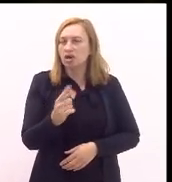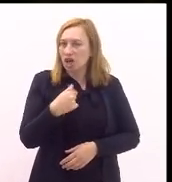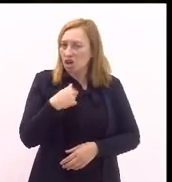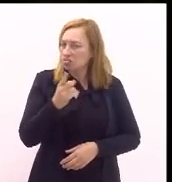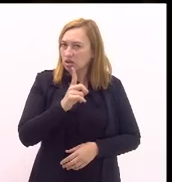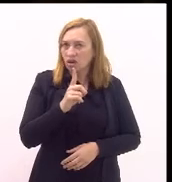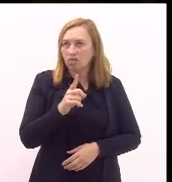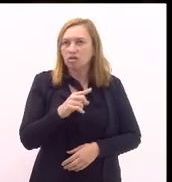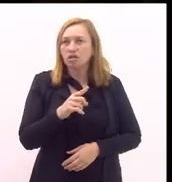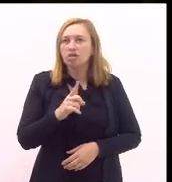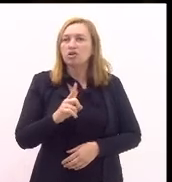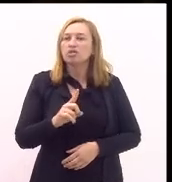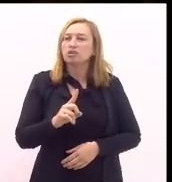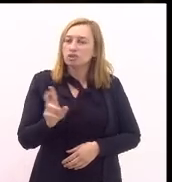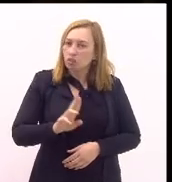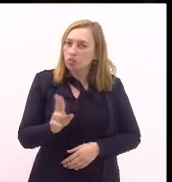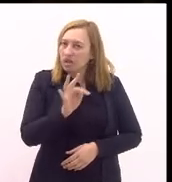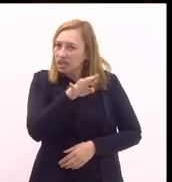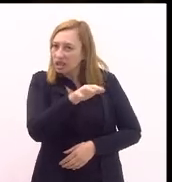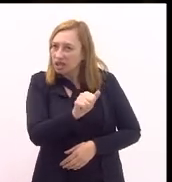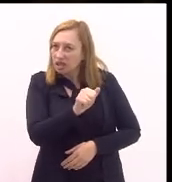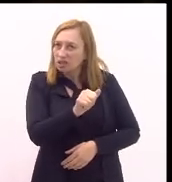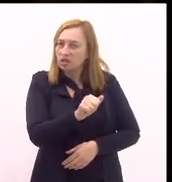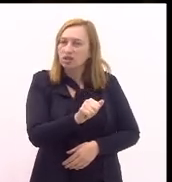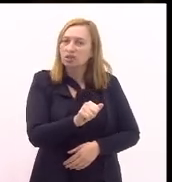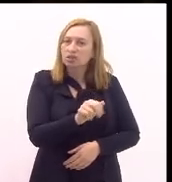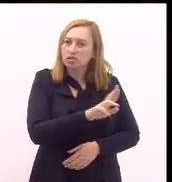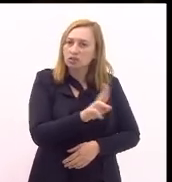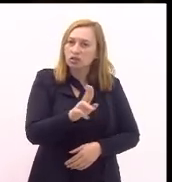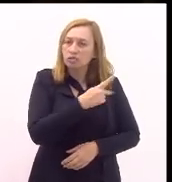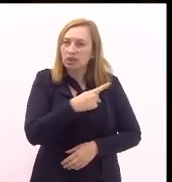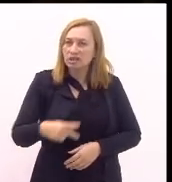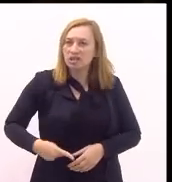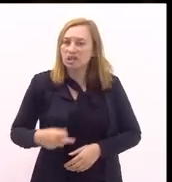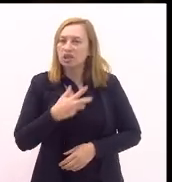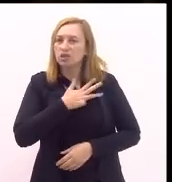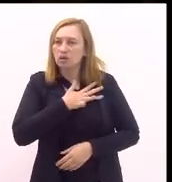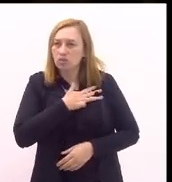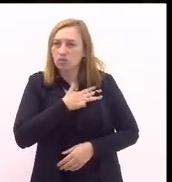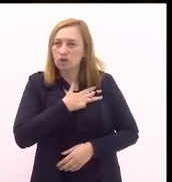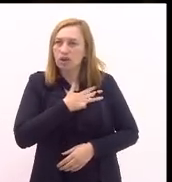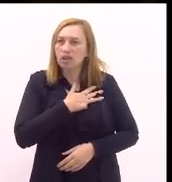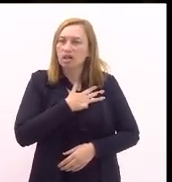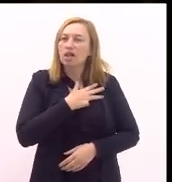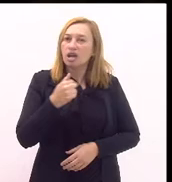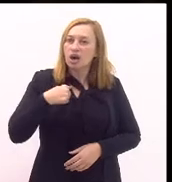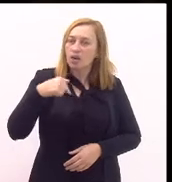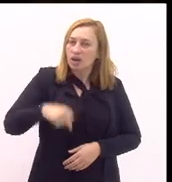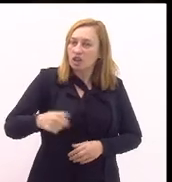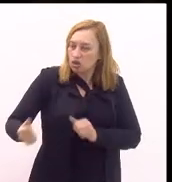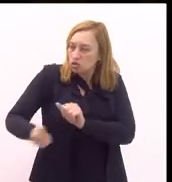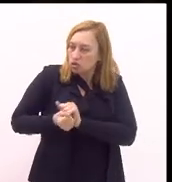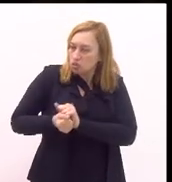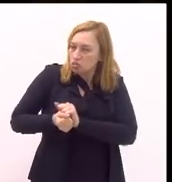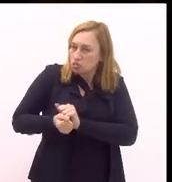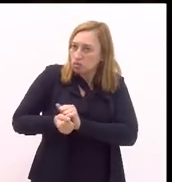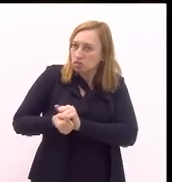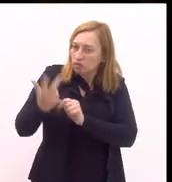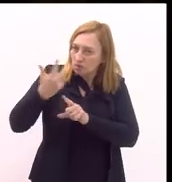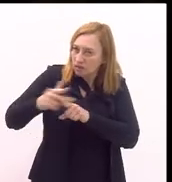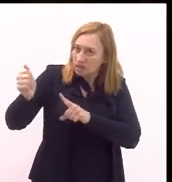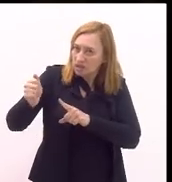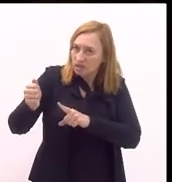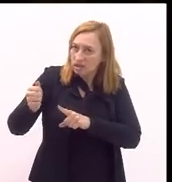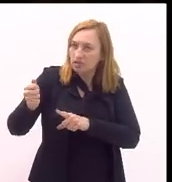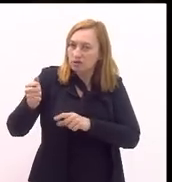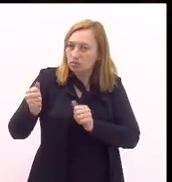entregar vamos dar nova Benedita vamos dar maior presidente Lula presidente Lula eu tô aqui eu volto senhor nós vamos vencer